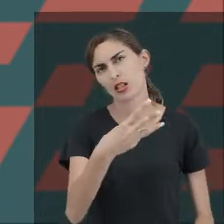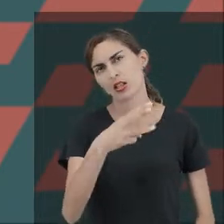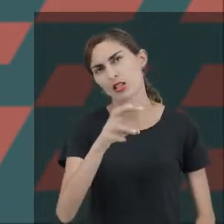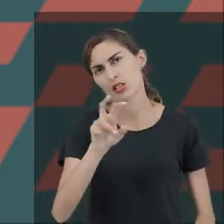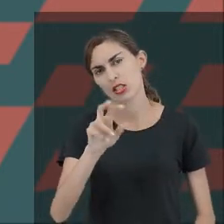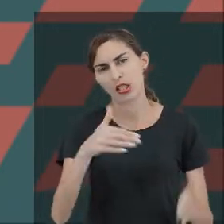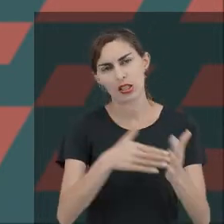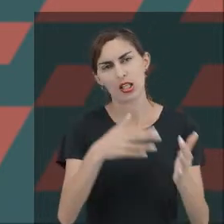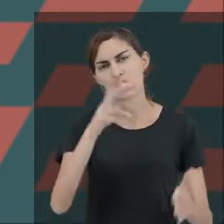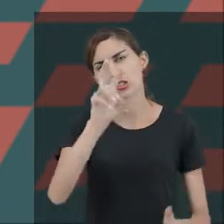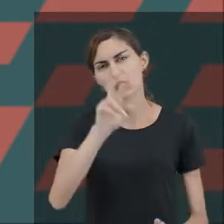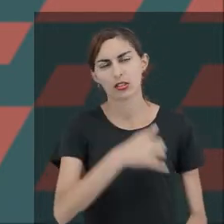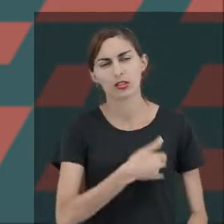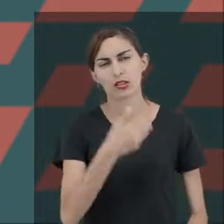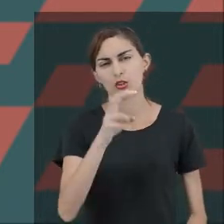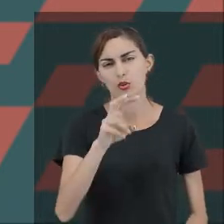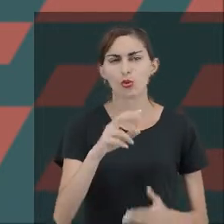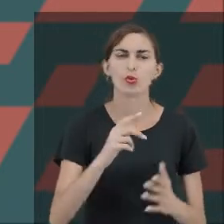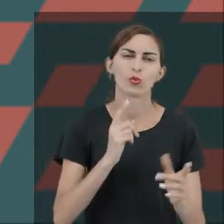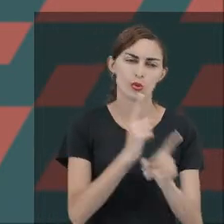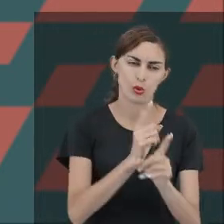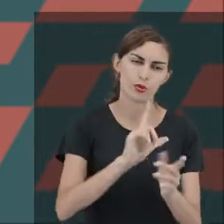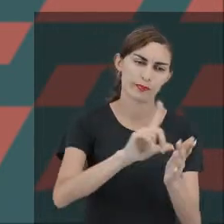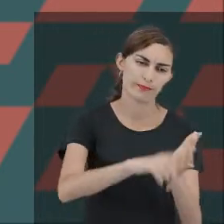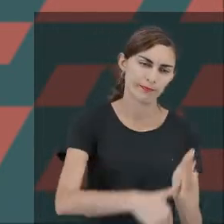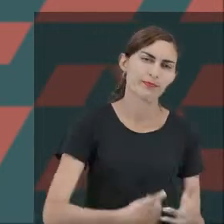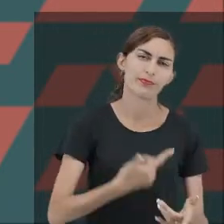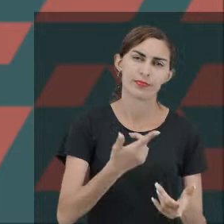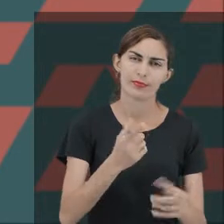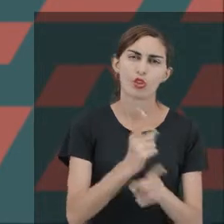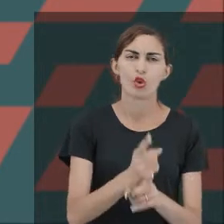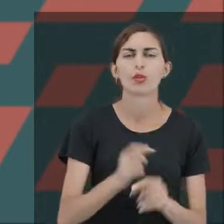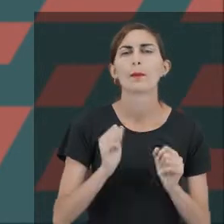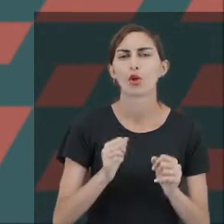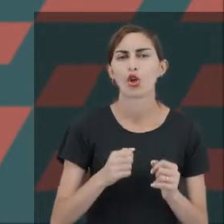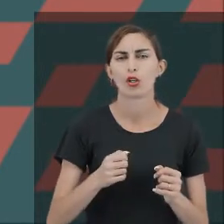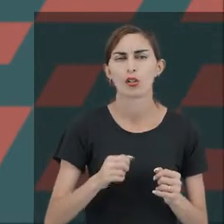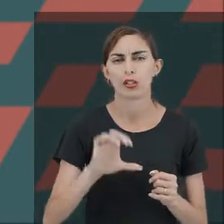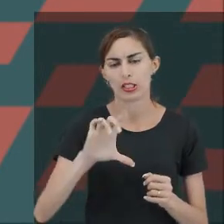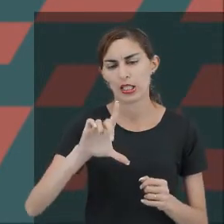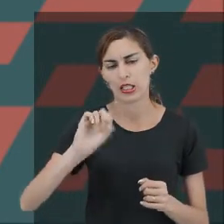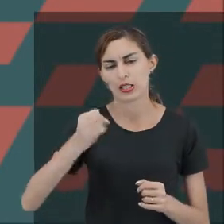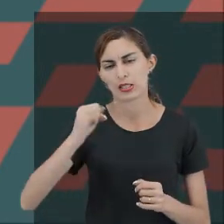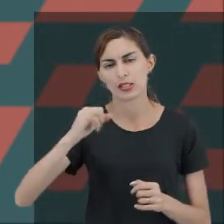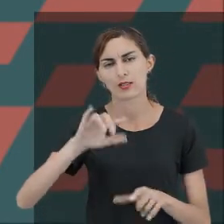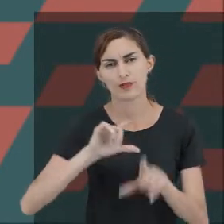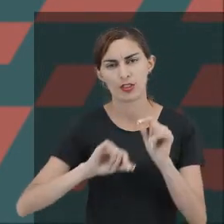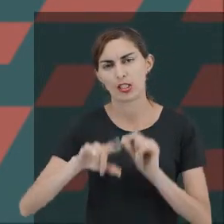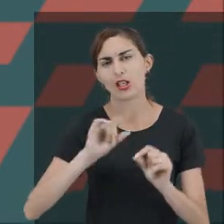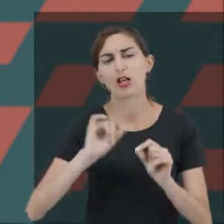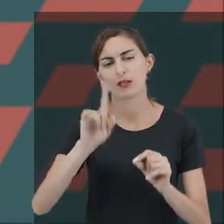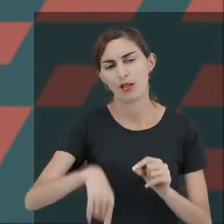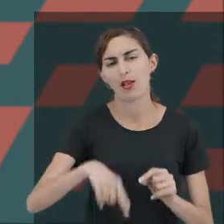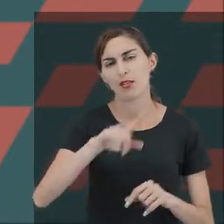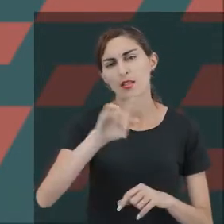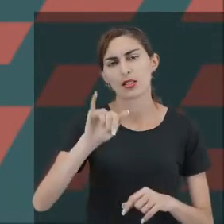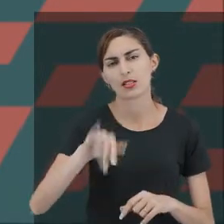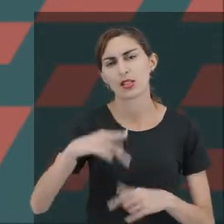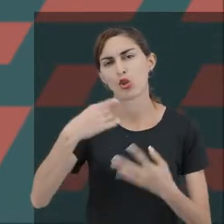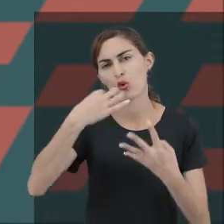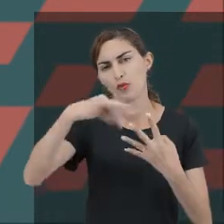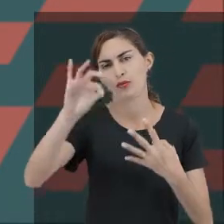de vida, no máximo até o 5º ano de vida, caso surjam achados tardios, ele pode ser reclassificado ainda de volta a